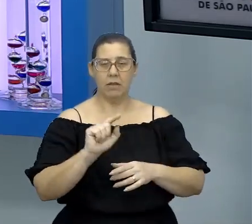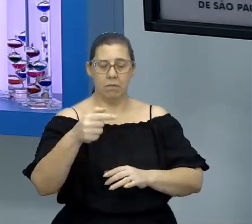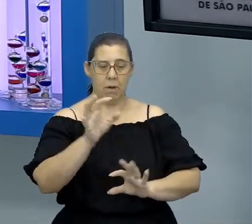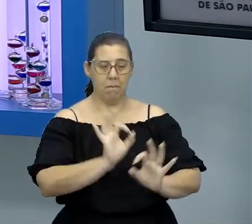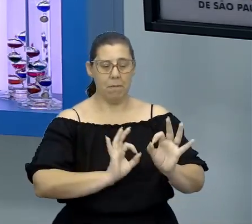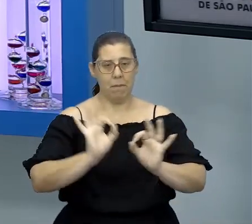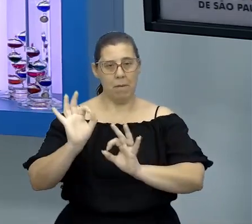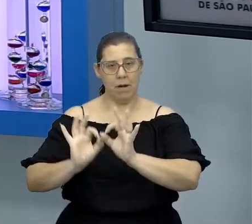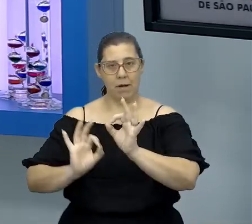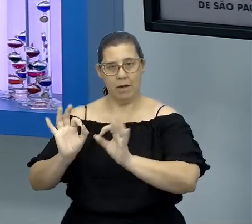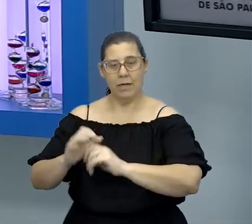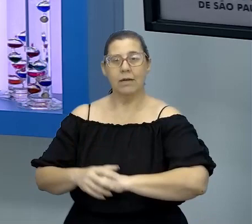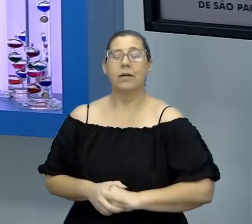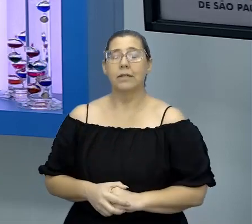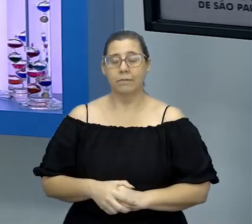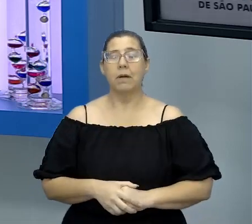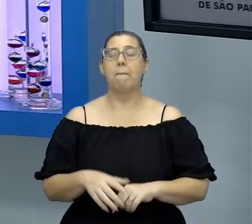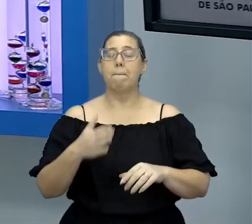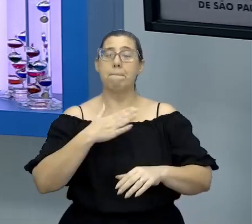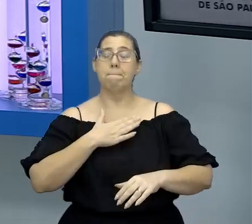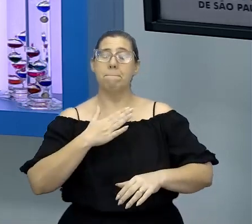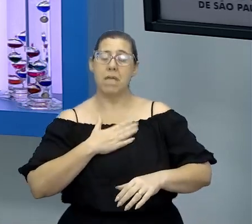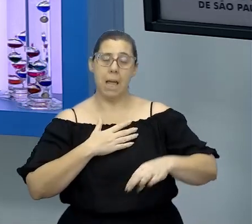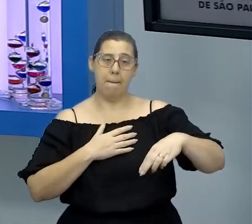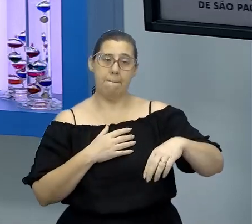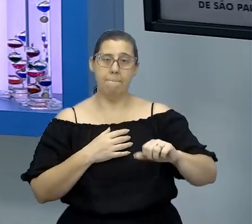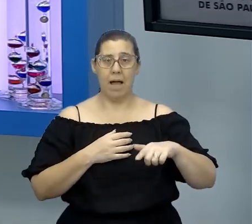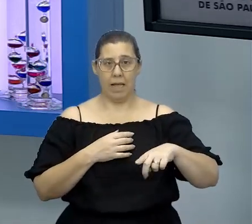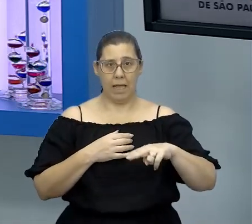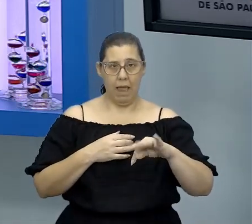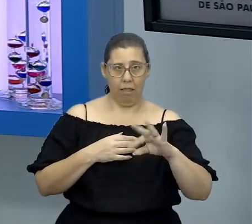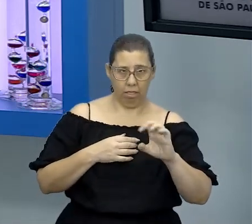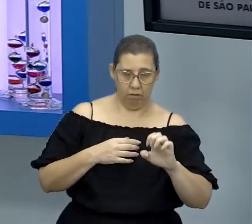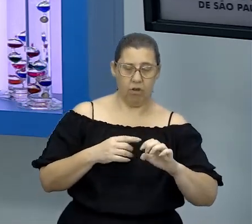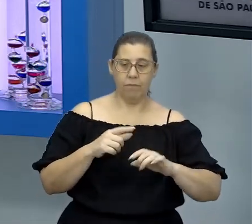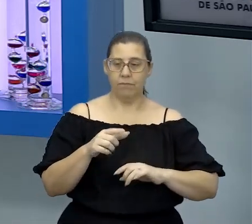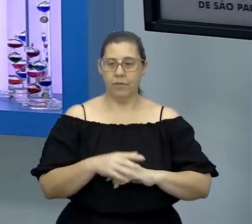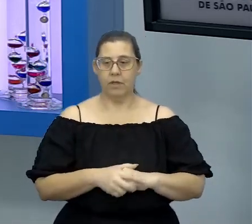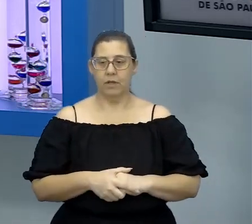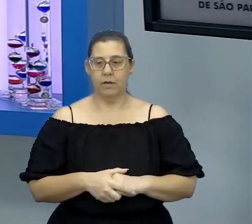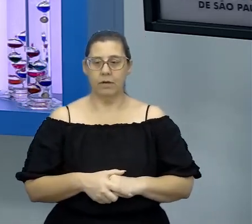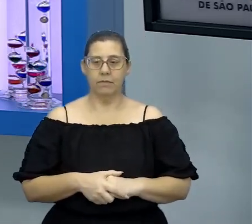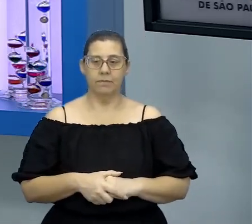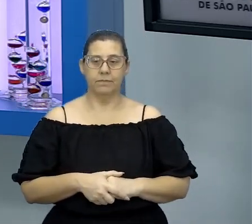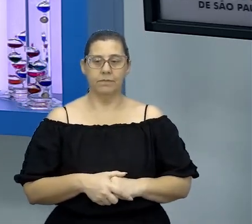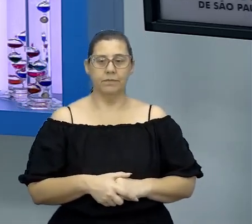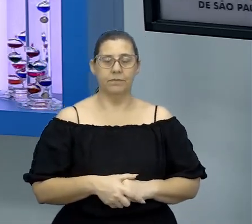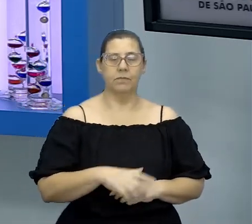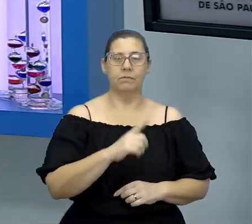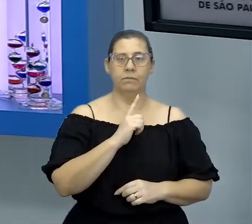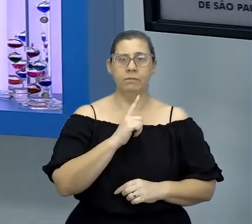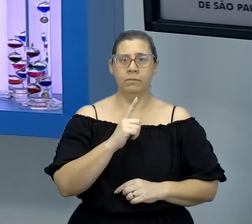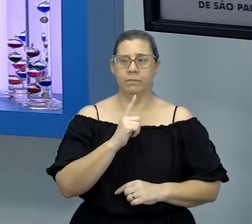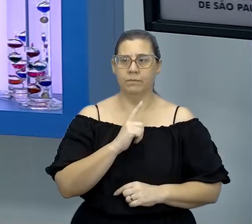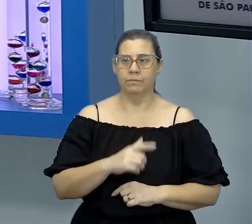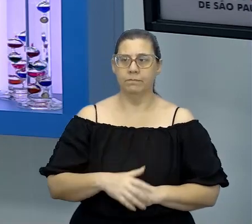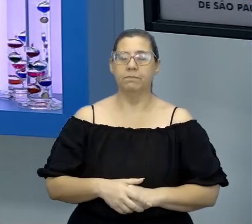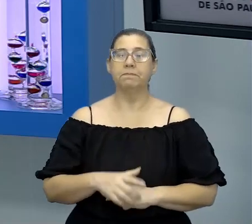eu vou estar mostrando para vocês também a minha maquete, né? E caso vocês tenham mais facilidade com trabalhos